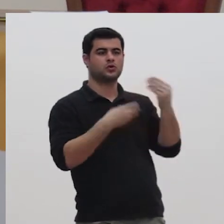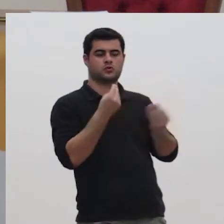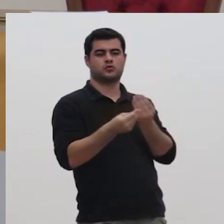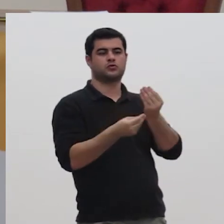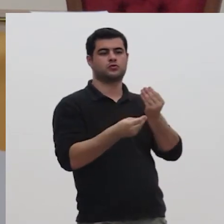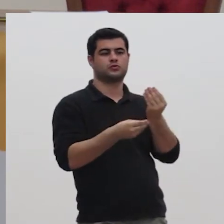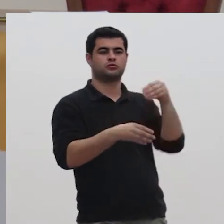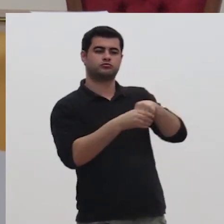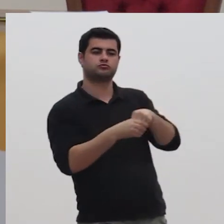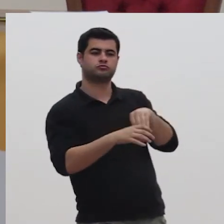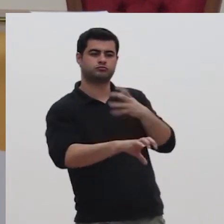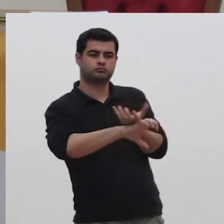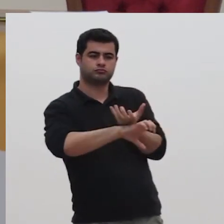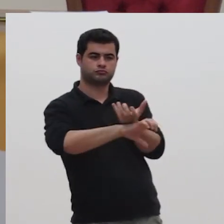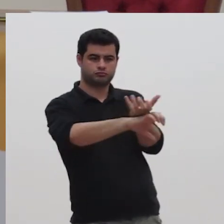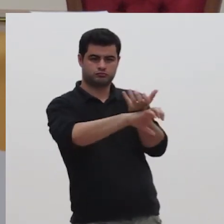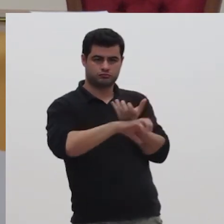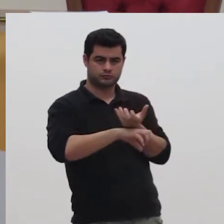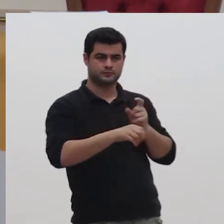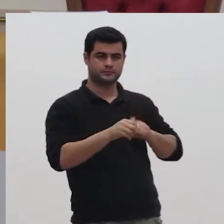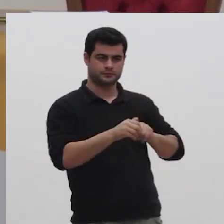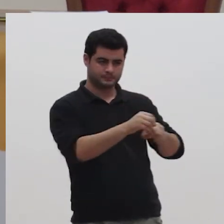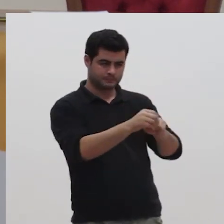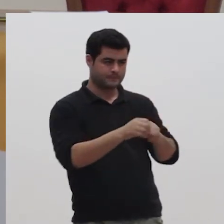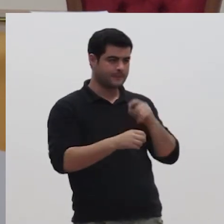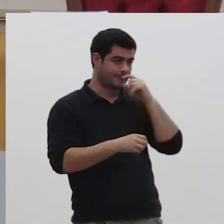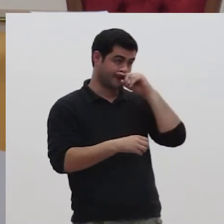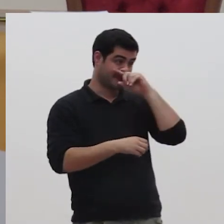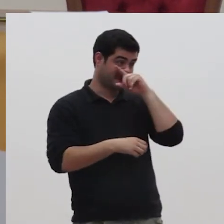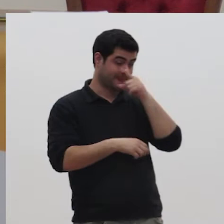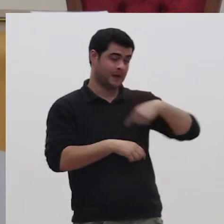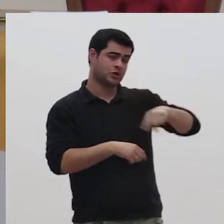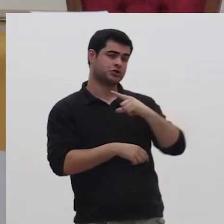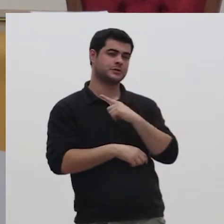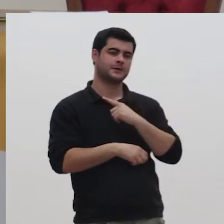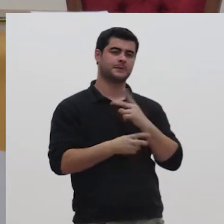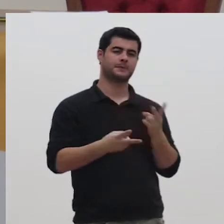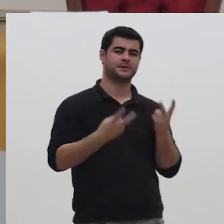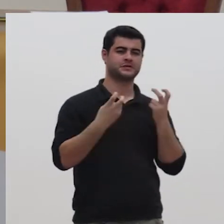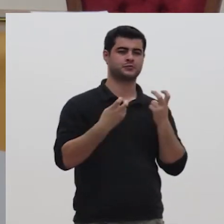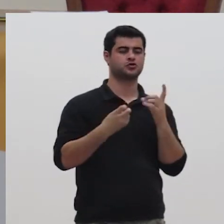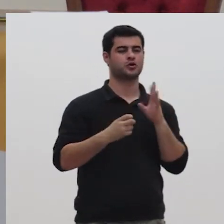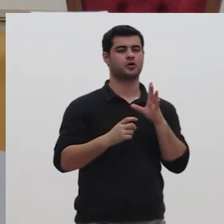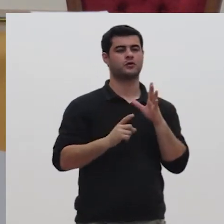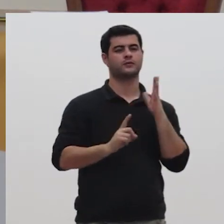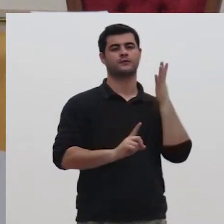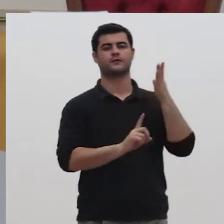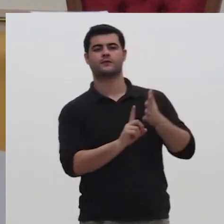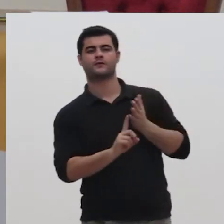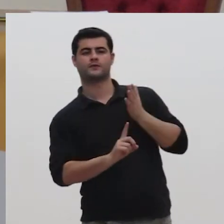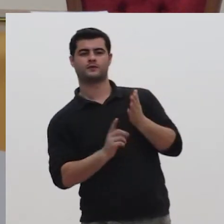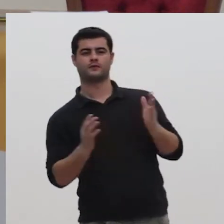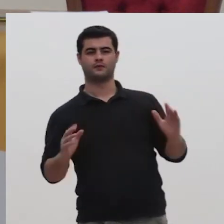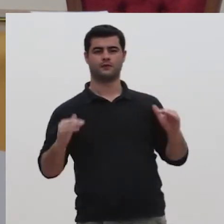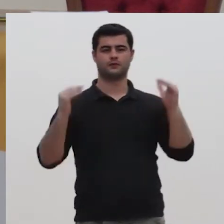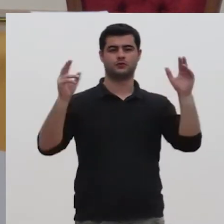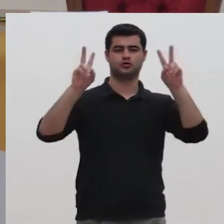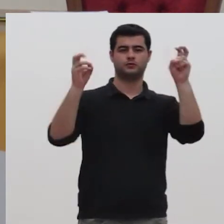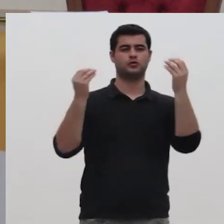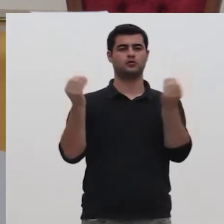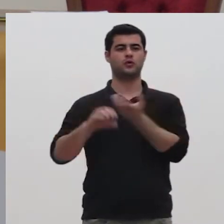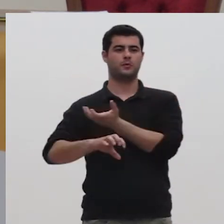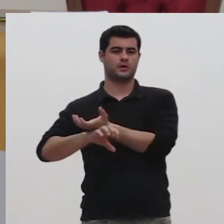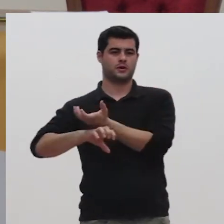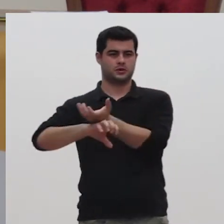a interdisciplinaridade dentro dos nossos programas. A gente tem visto muito a fala sobre interdisciplinaridade